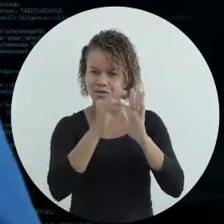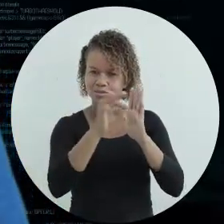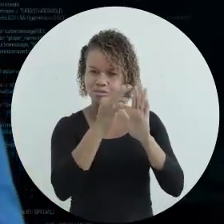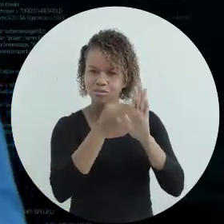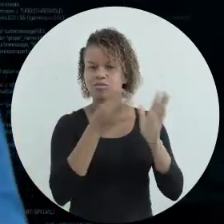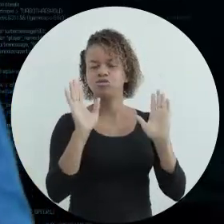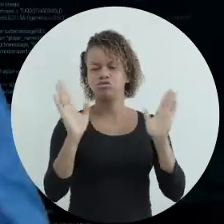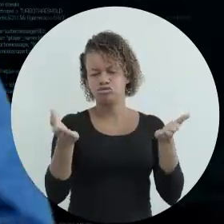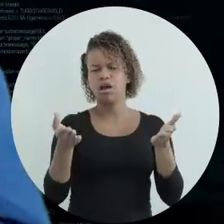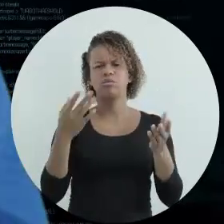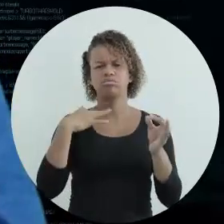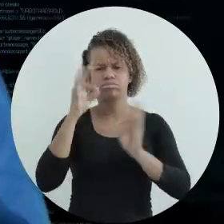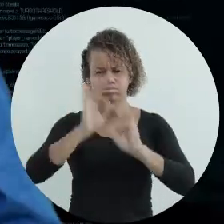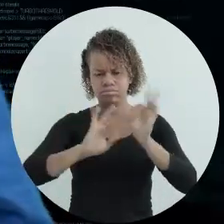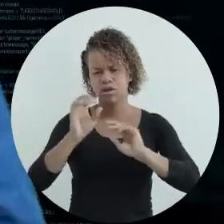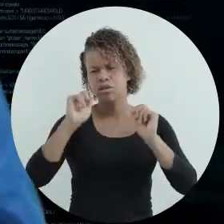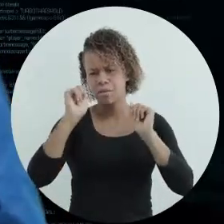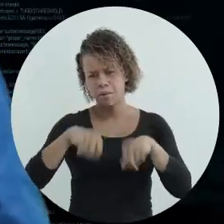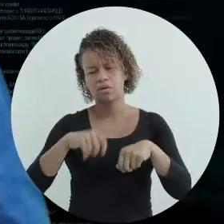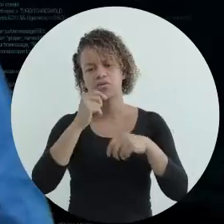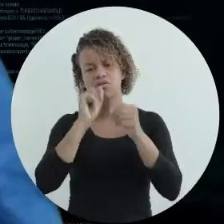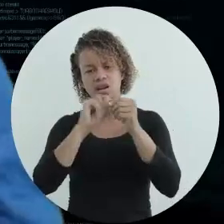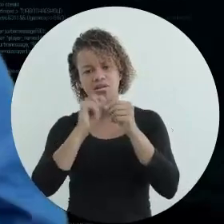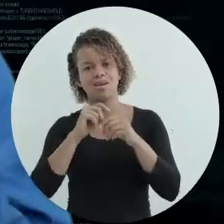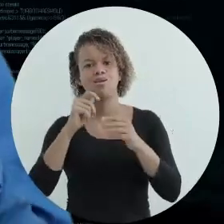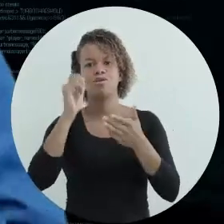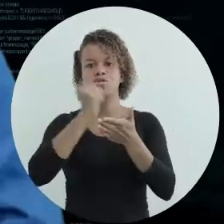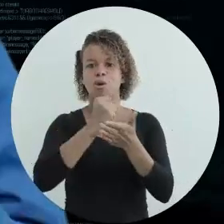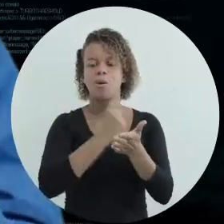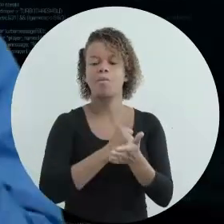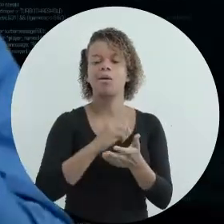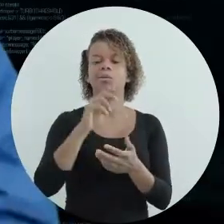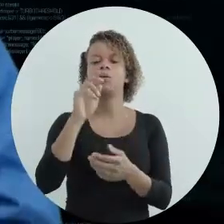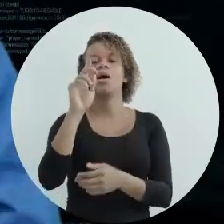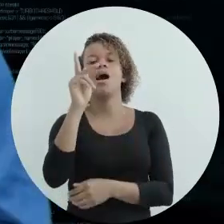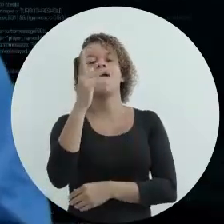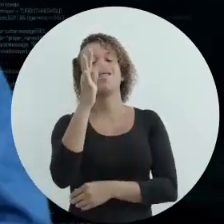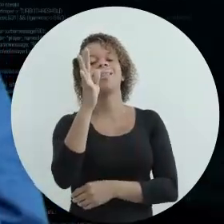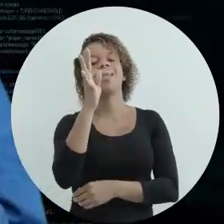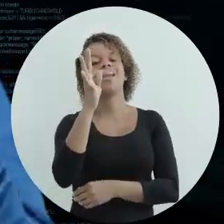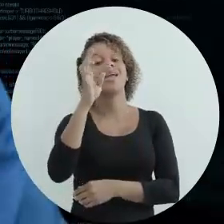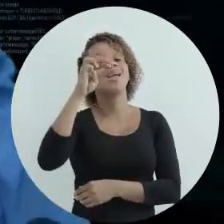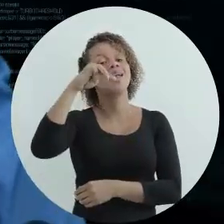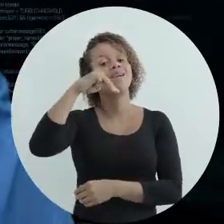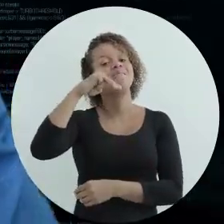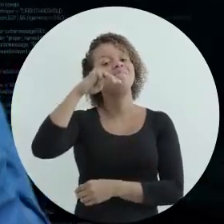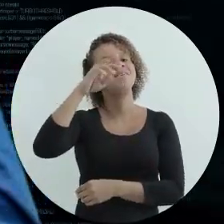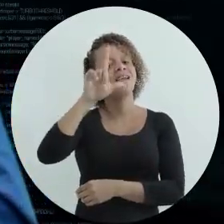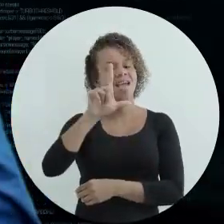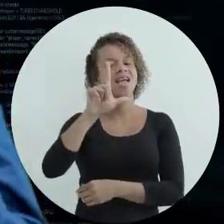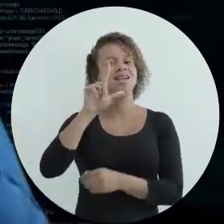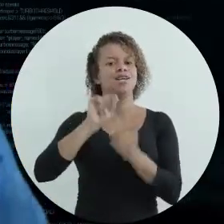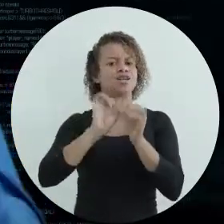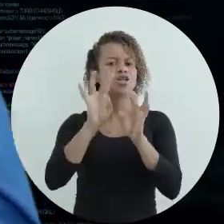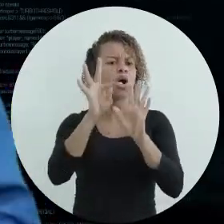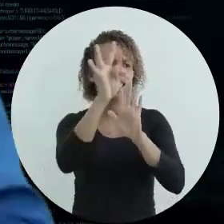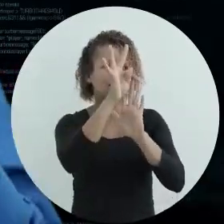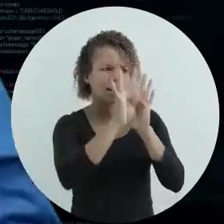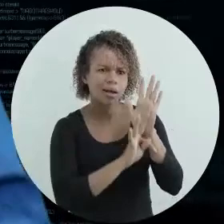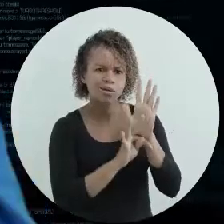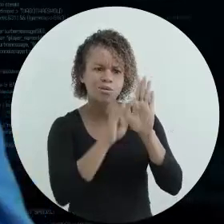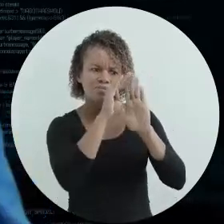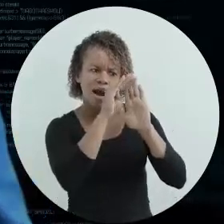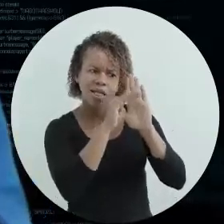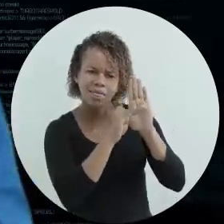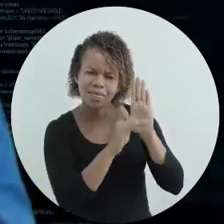pode fazer um documento HTML, você já pode fazer uma configuração CSS somente com texto. O padrão ele é bem